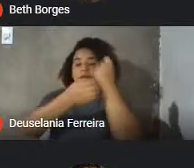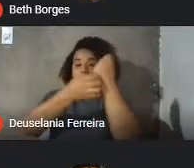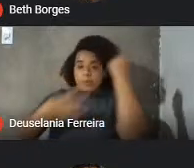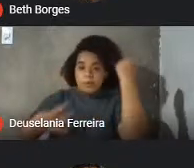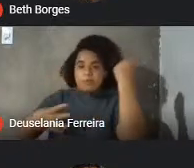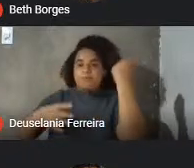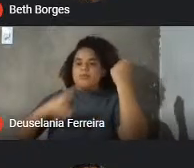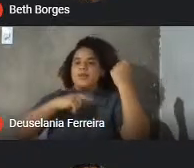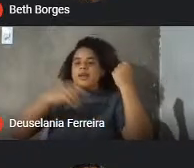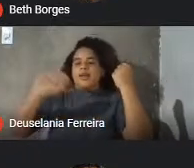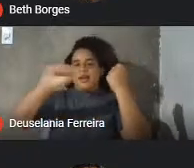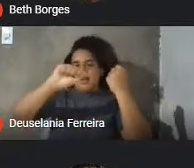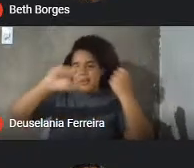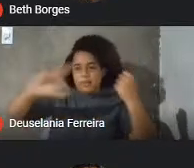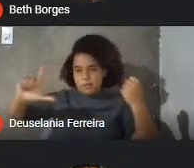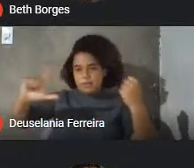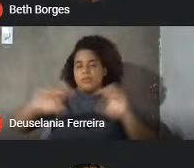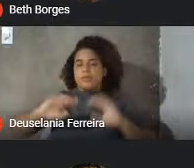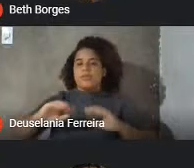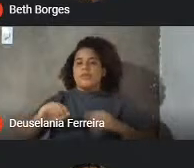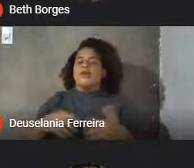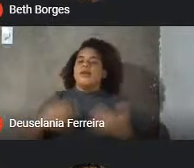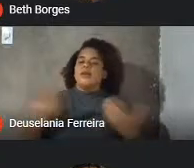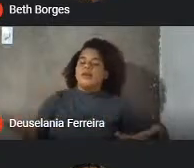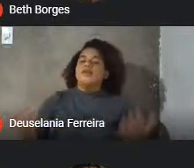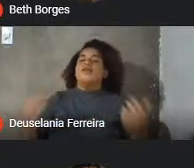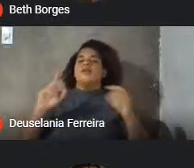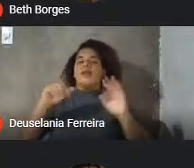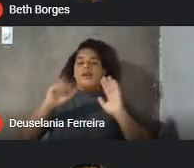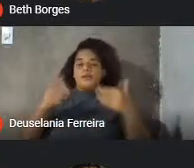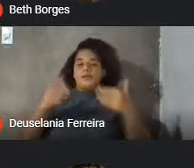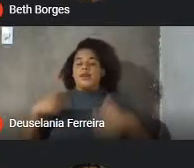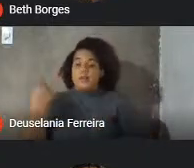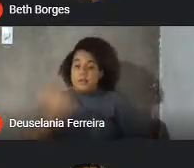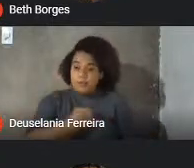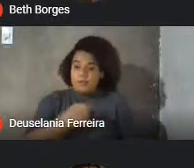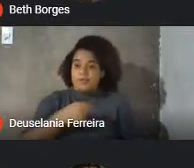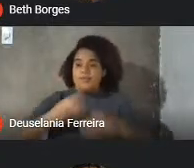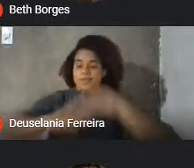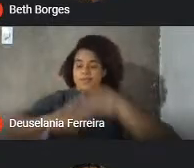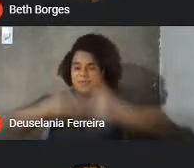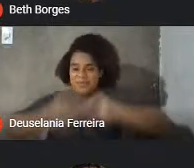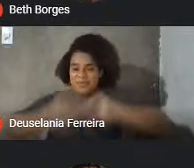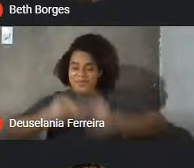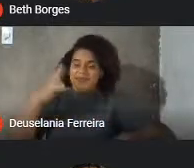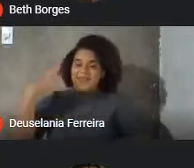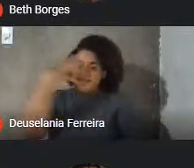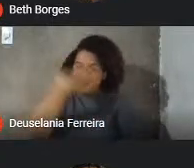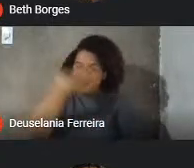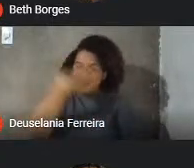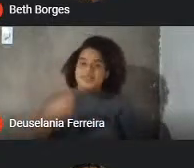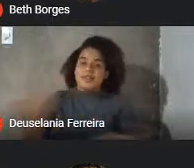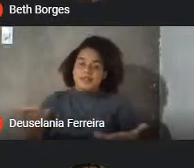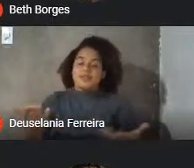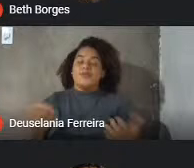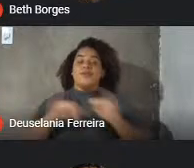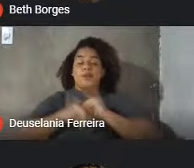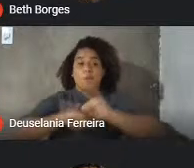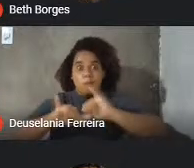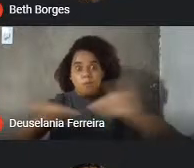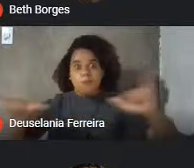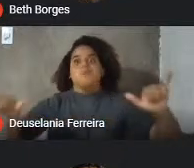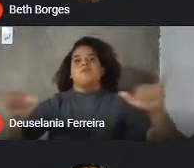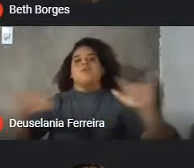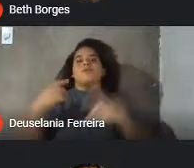todos nós e a nossa profissão, que é linda e que está repercutindo muito nesse momento de pandemia, tá?